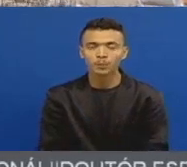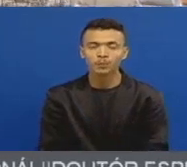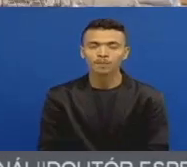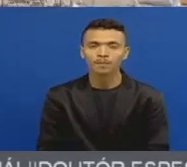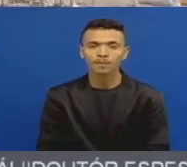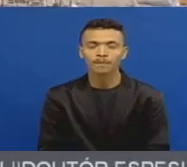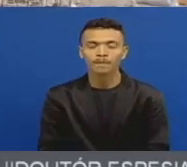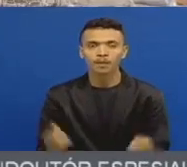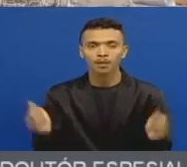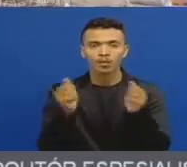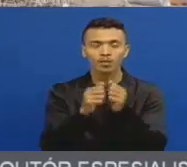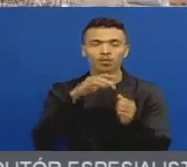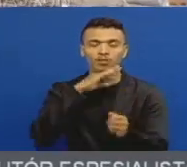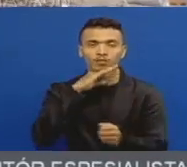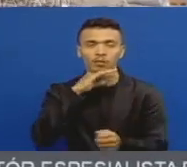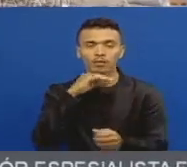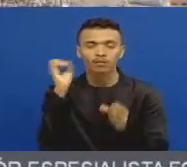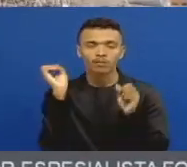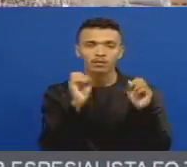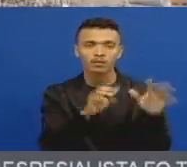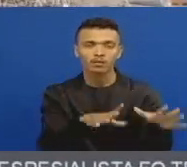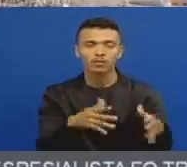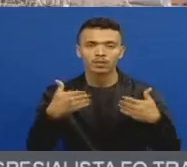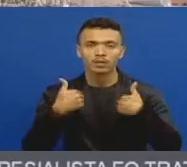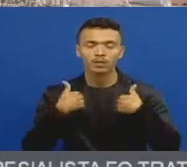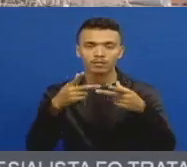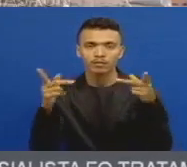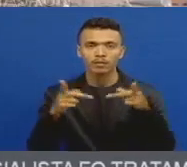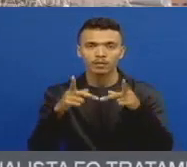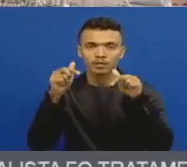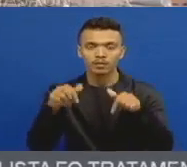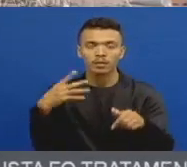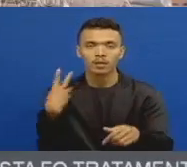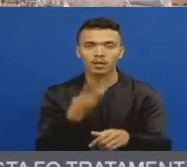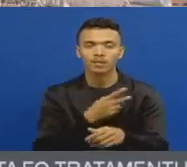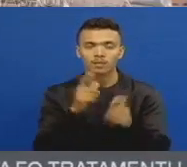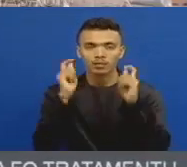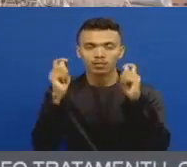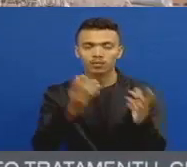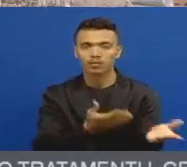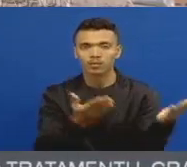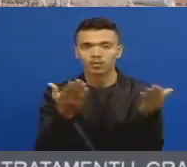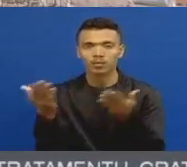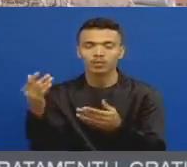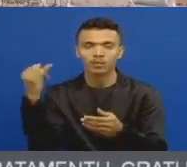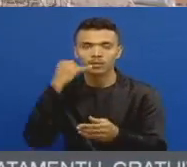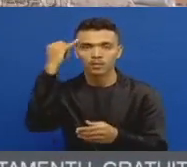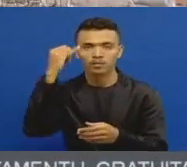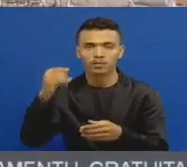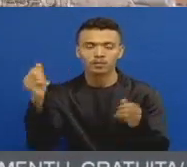Timor-Leste, relaciono lixo siran bemak soe namkari ia fatin dane, amiko colorita botira se ba entrevista